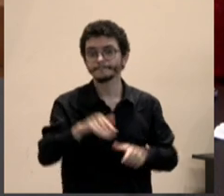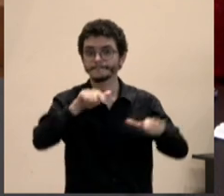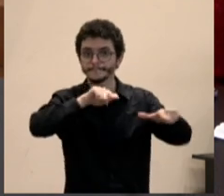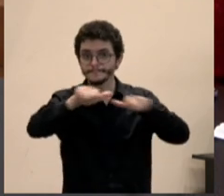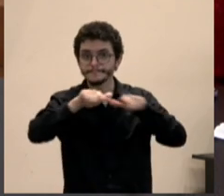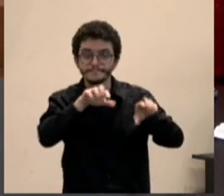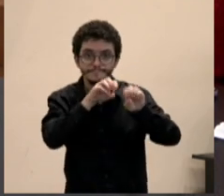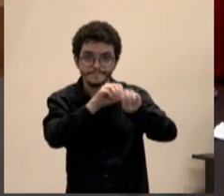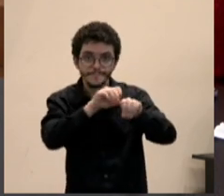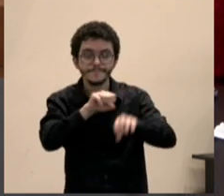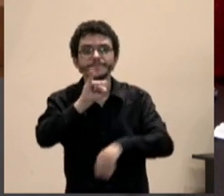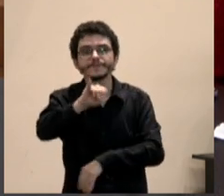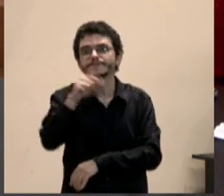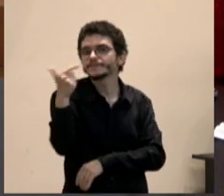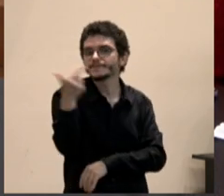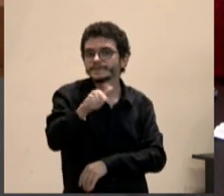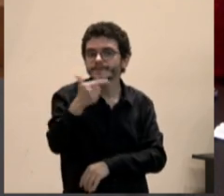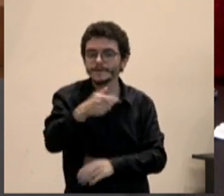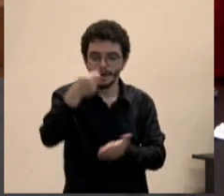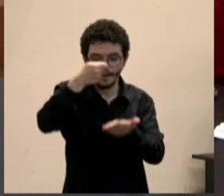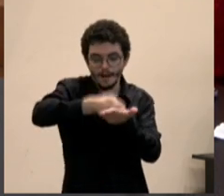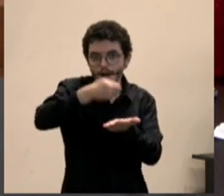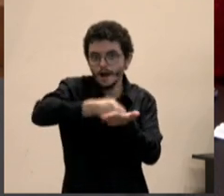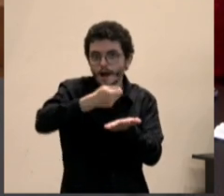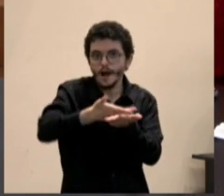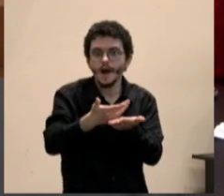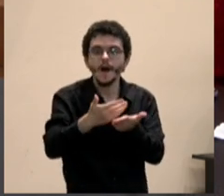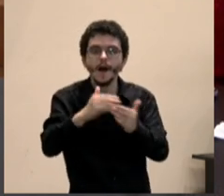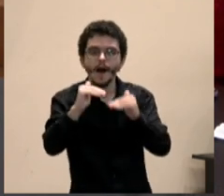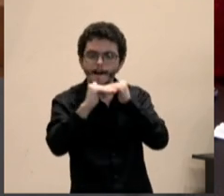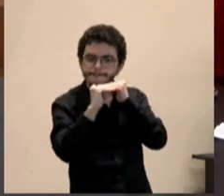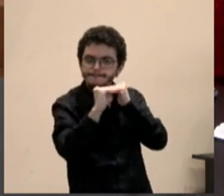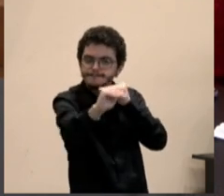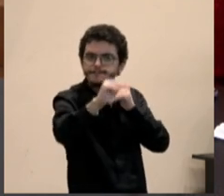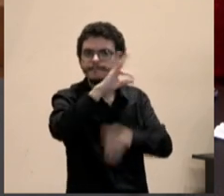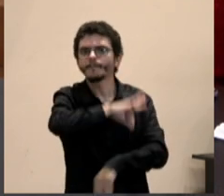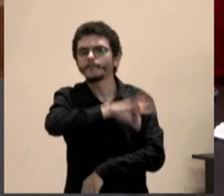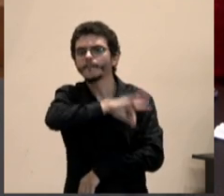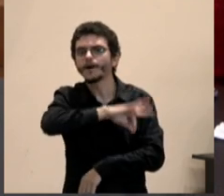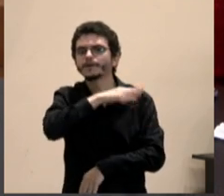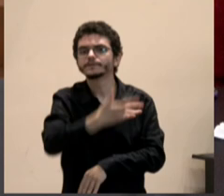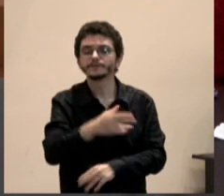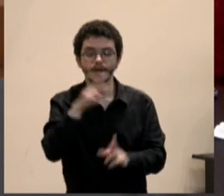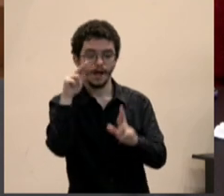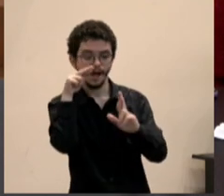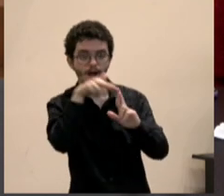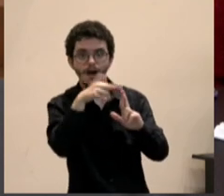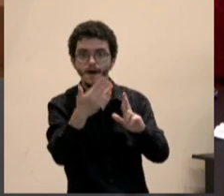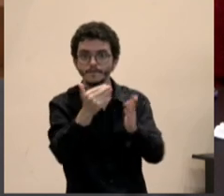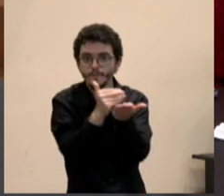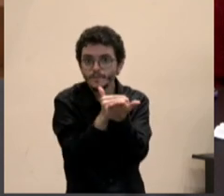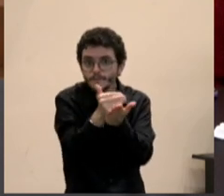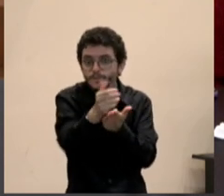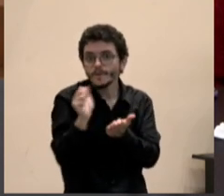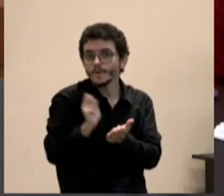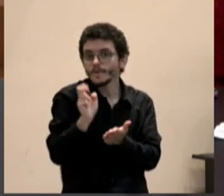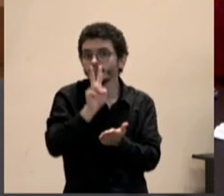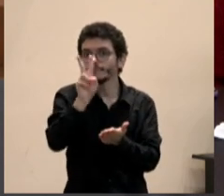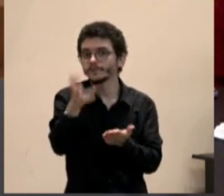de educação, se não tivesse a obrigatoriedade do piso nacional como referência inicial de